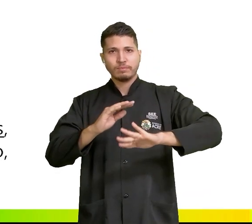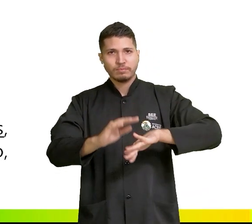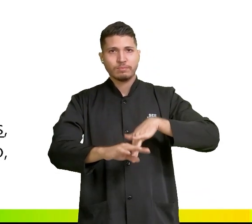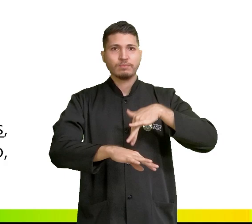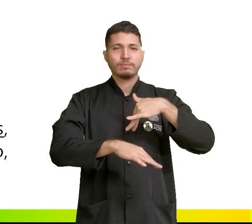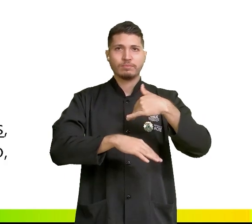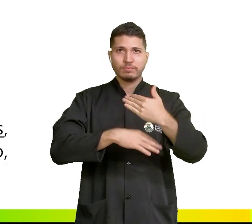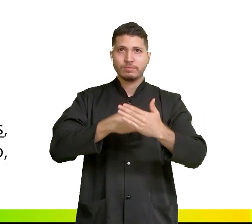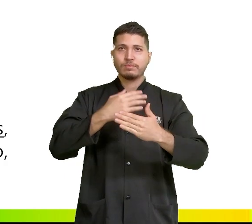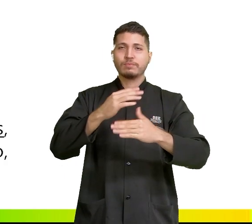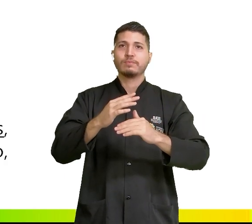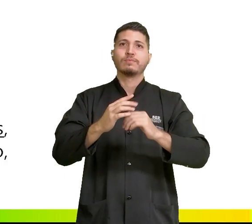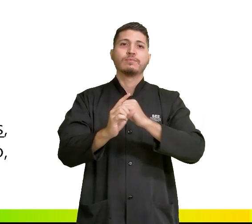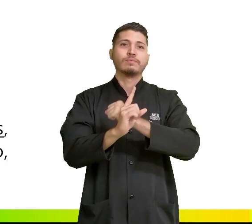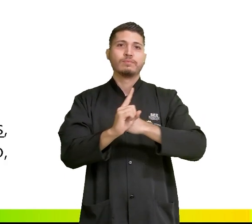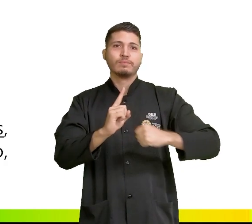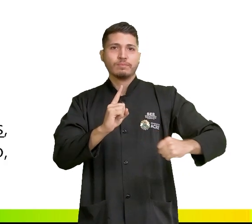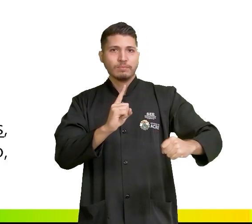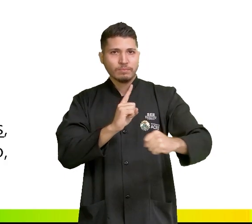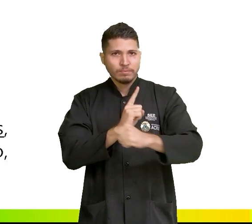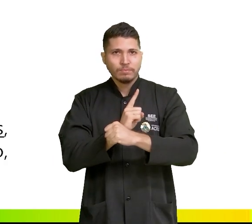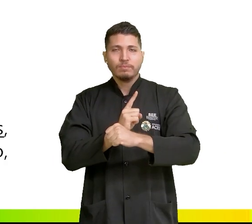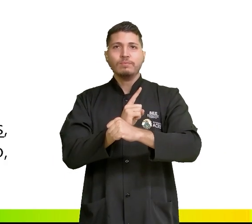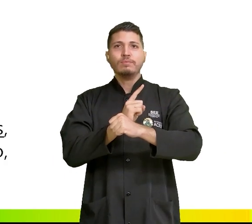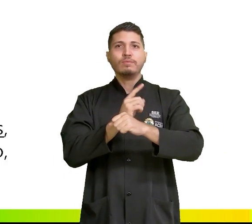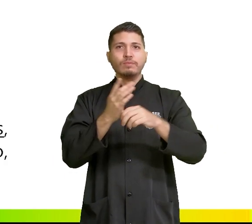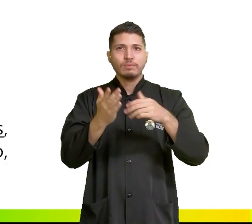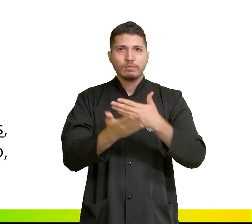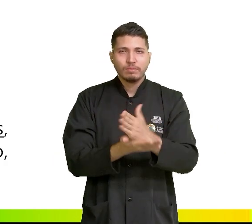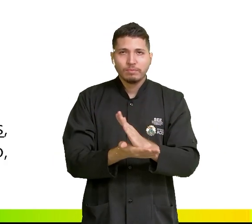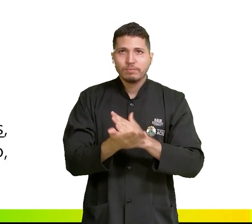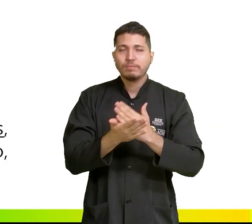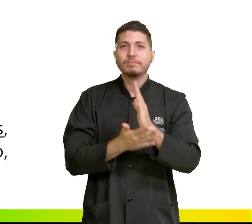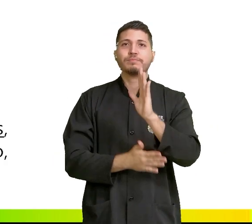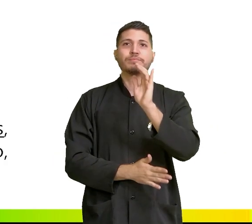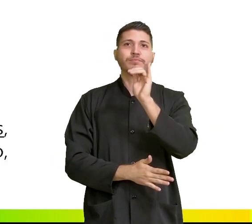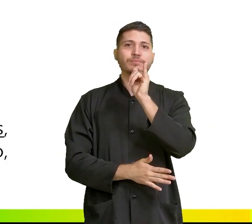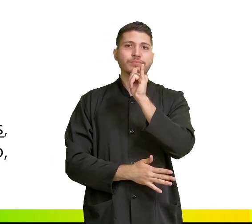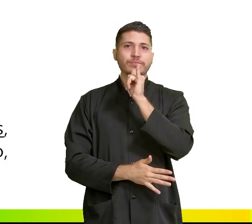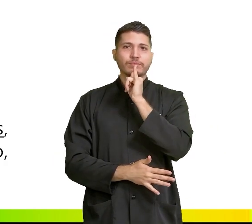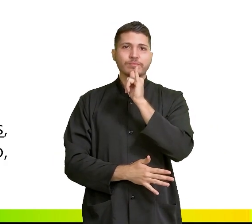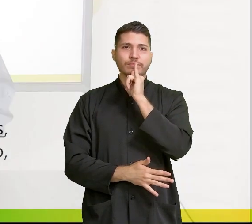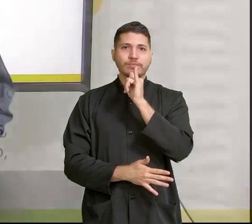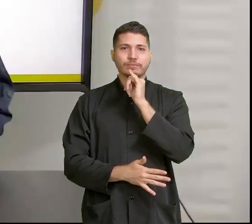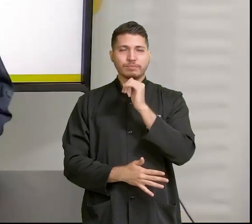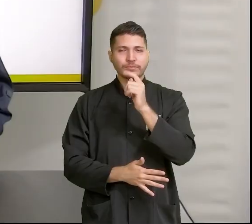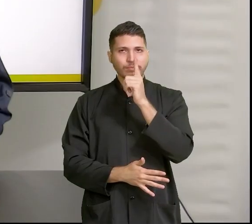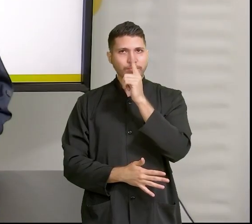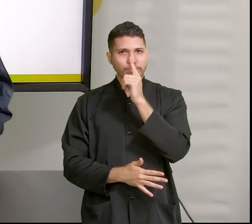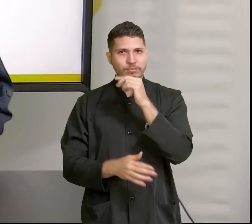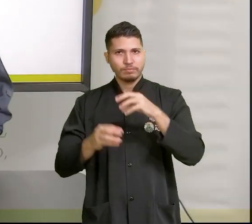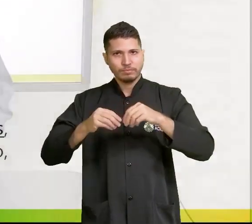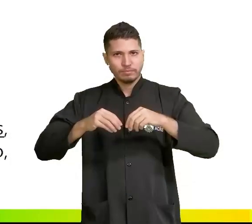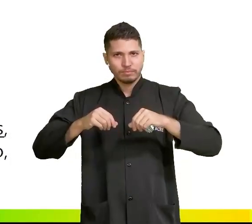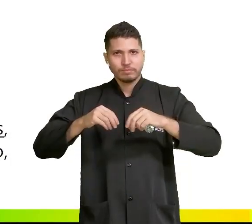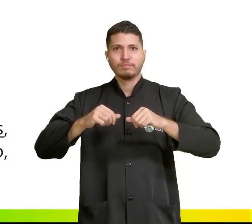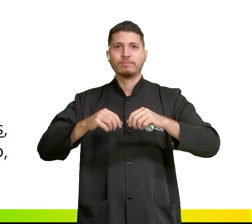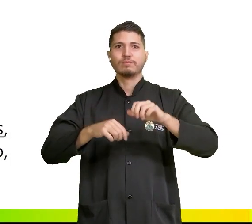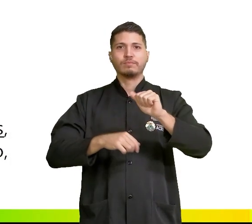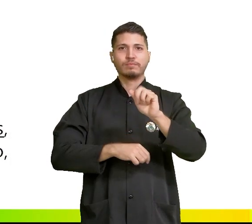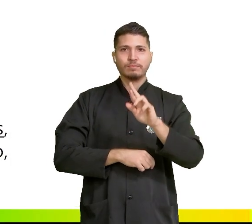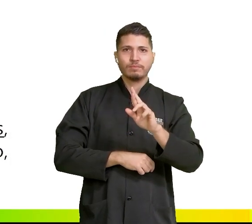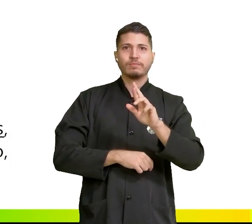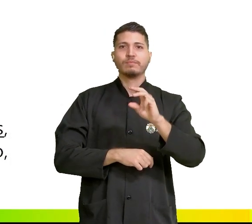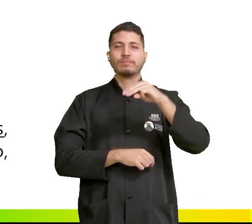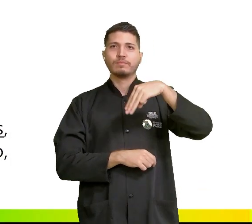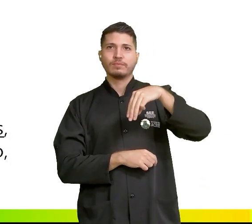da sociedade. Aí aqui eu trouxe alguns exemplos que são o quê? A água, solo, o ar, os